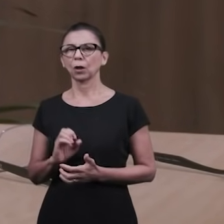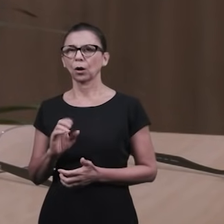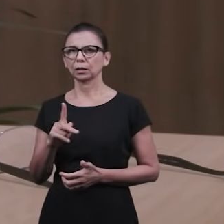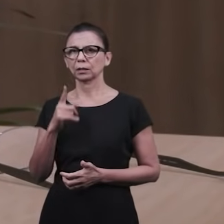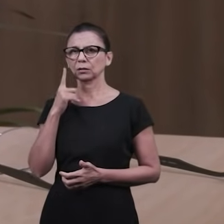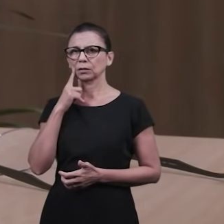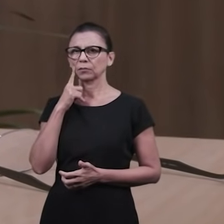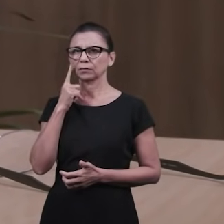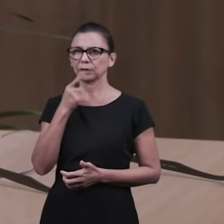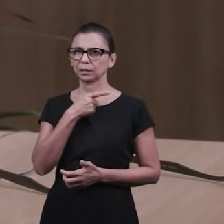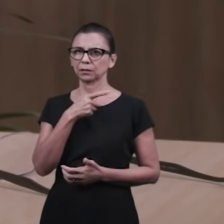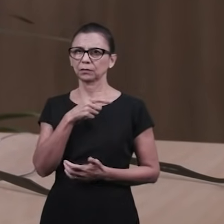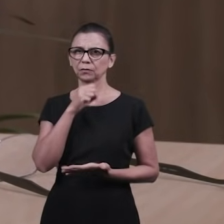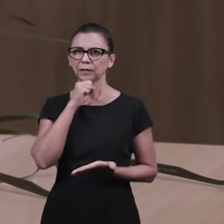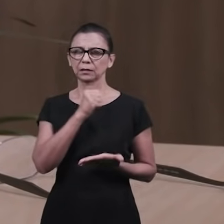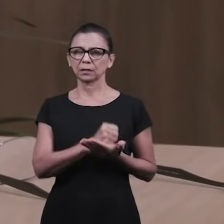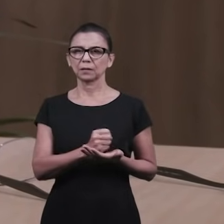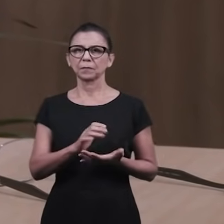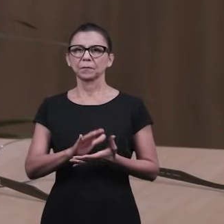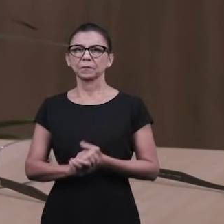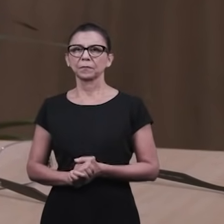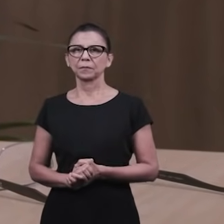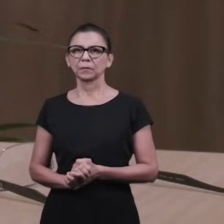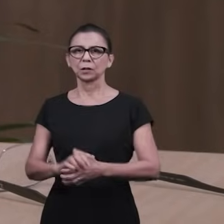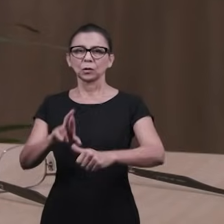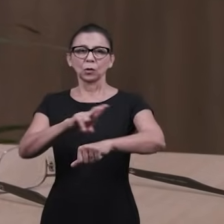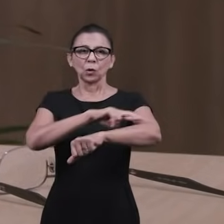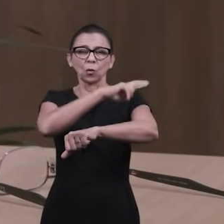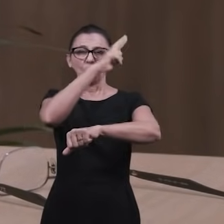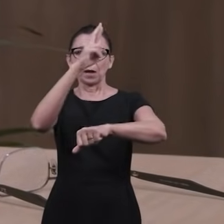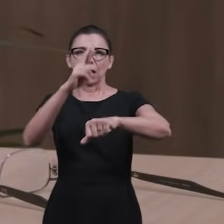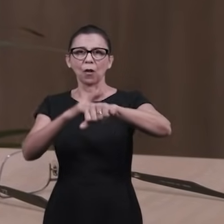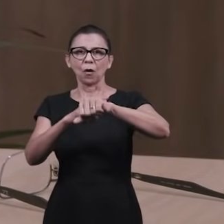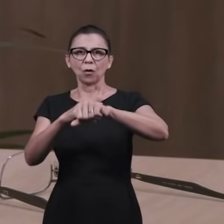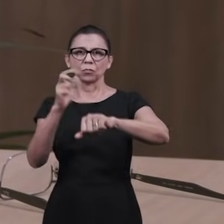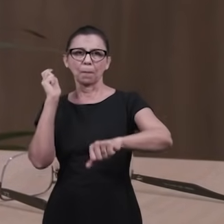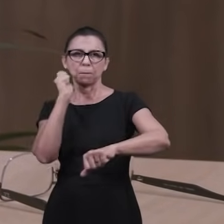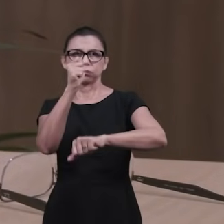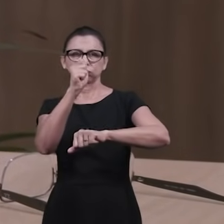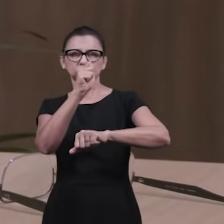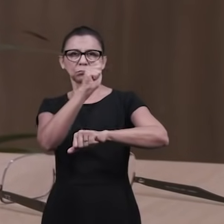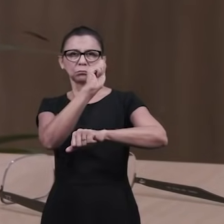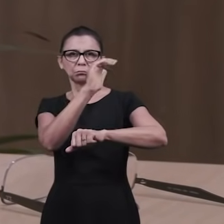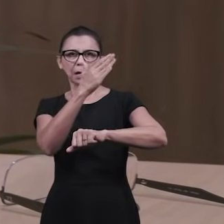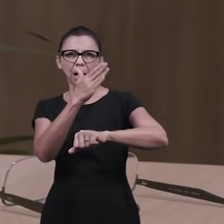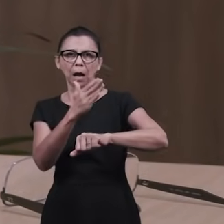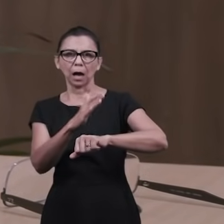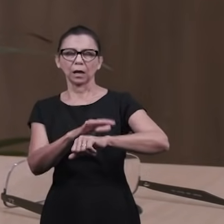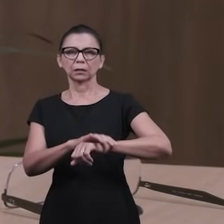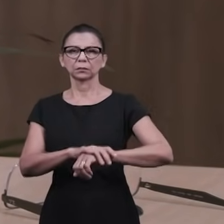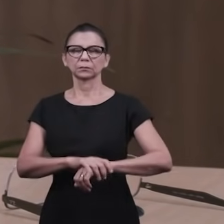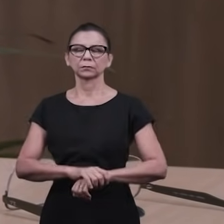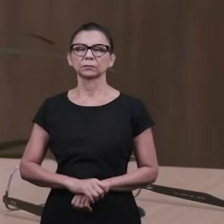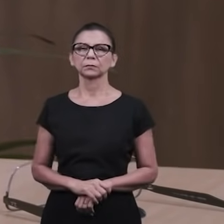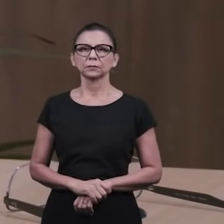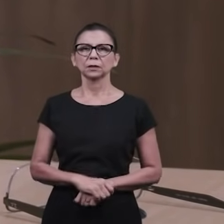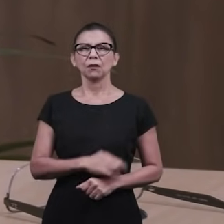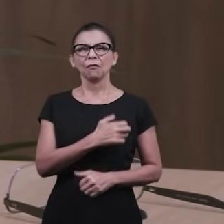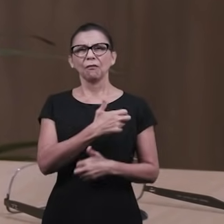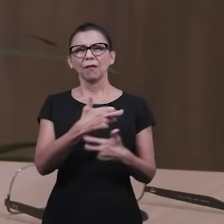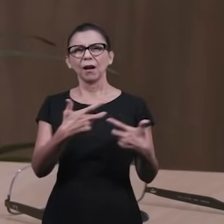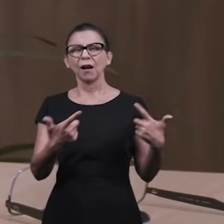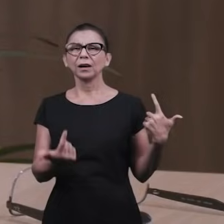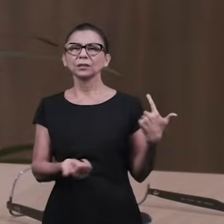lá. A rocha ferida, o fecho de lenha nas águas amargosas. Então são figuras